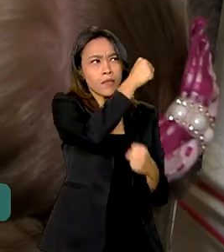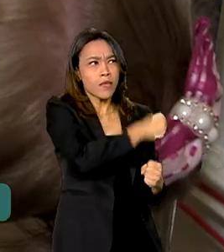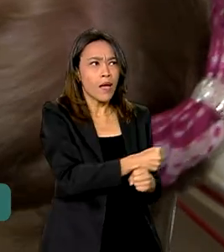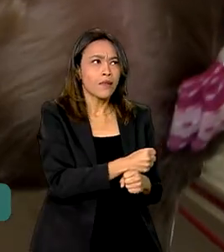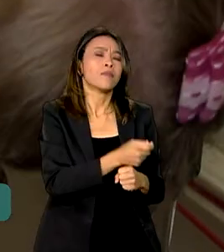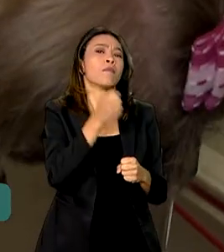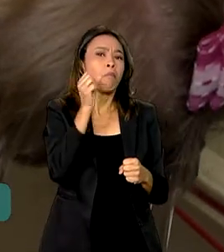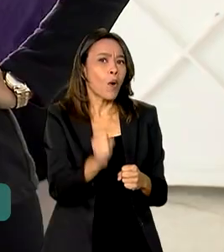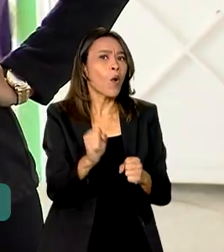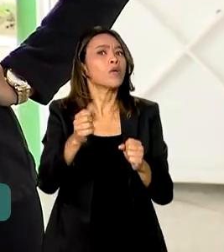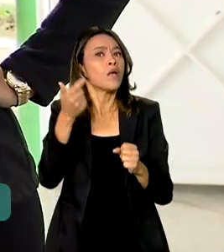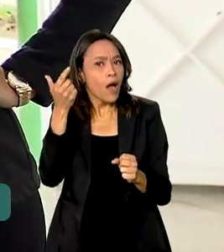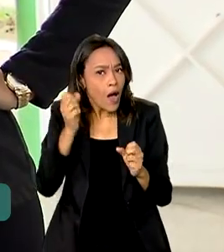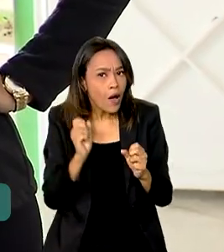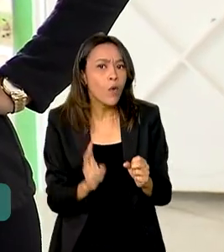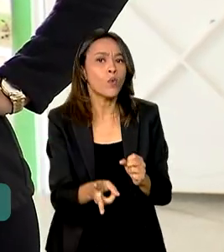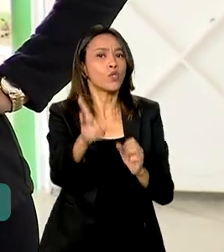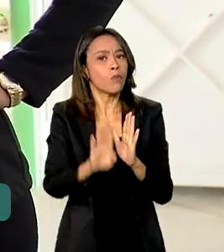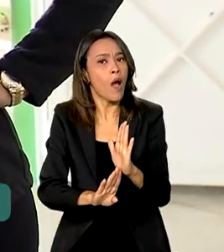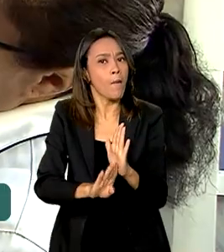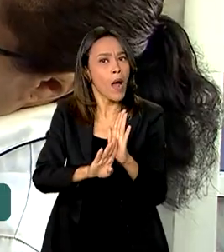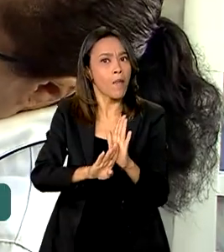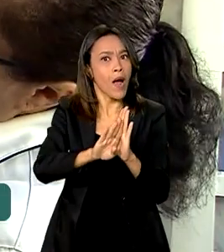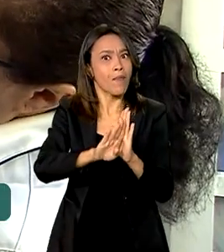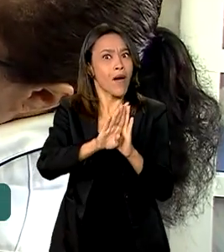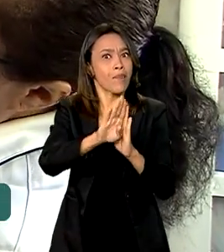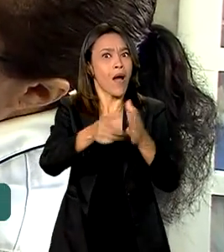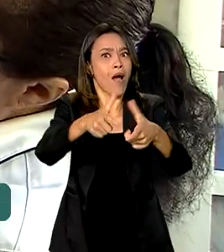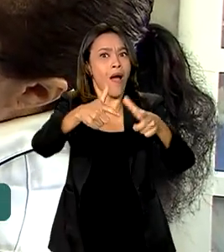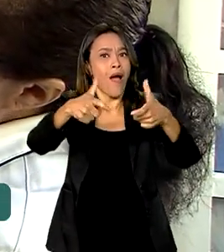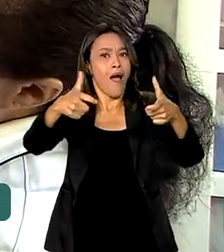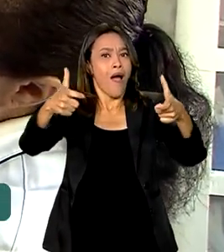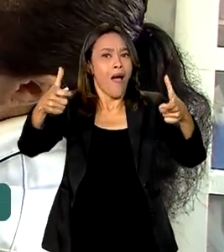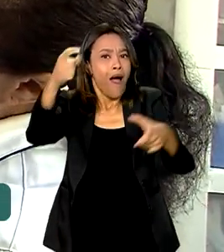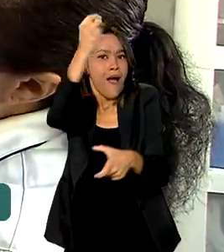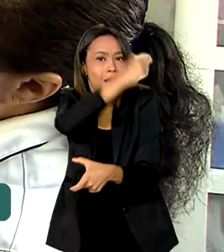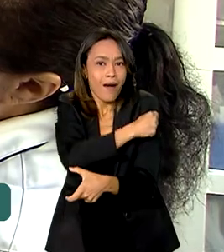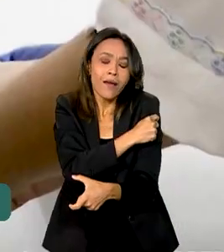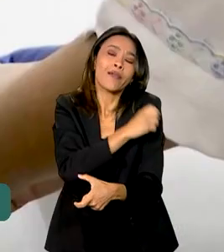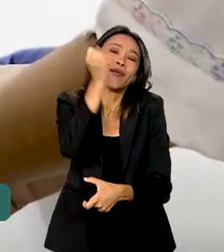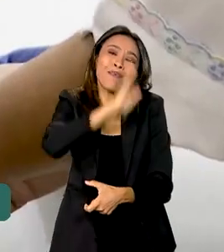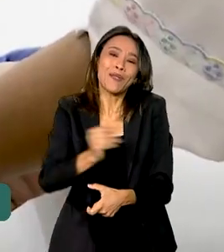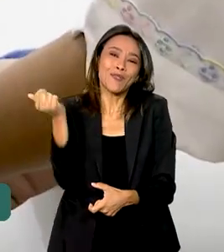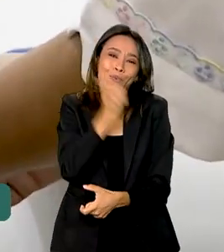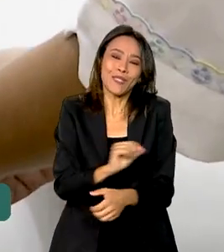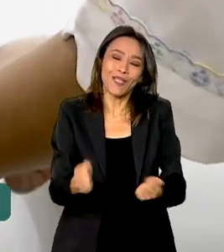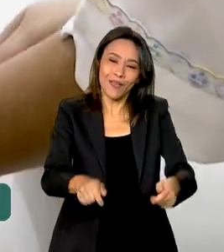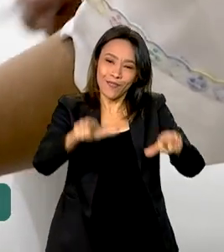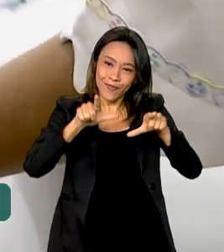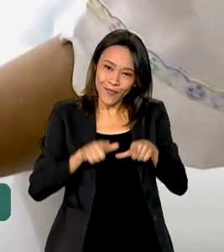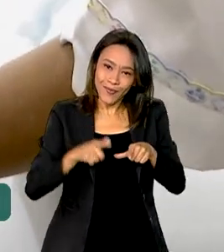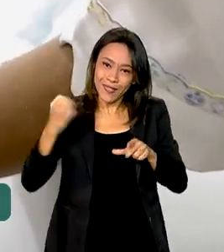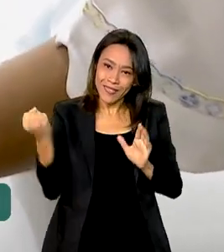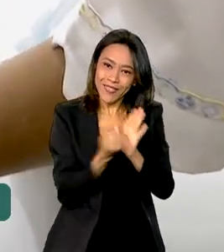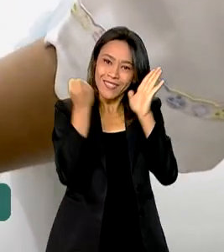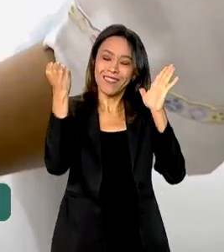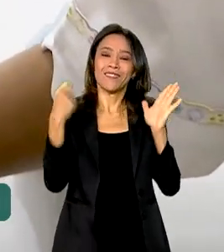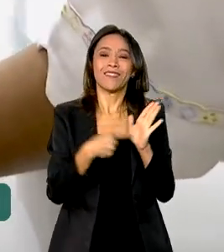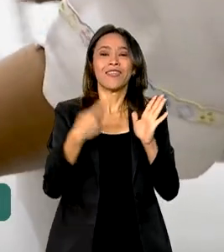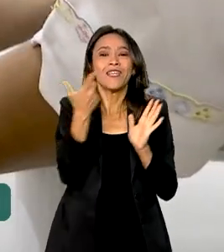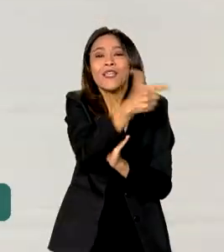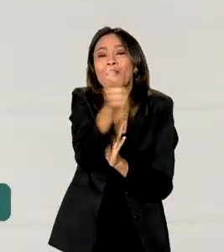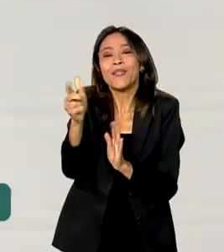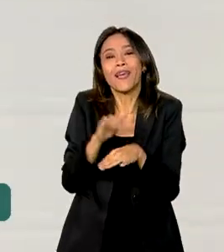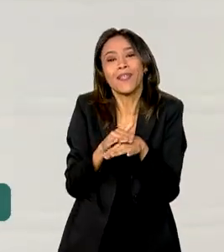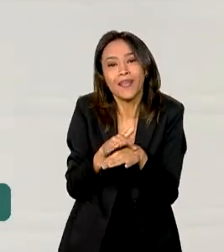e podem subir, o que poderá garantir que o Brasil retome a certificação de país livre do